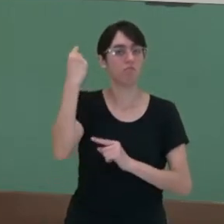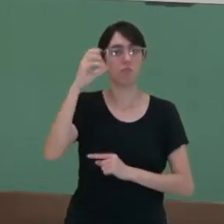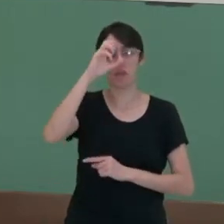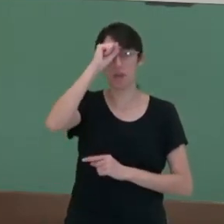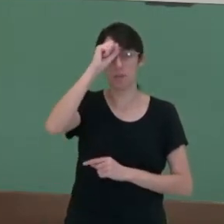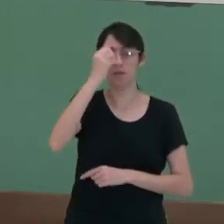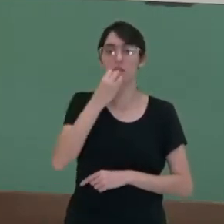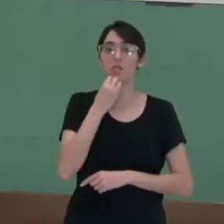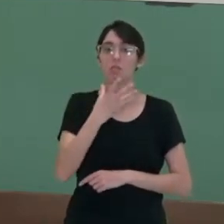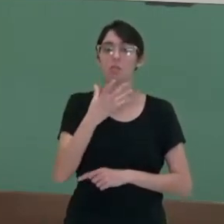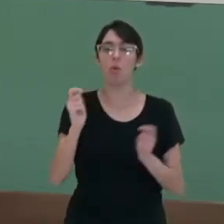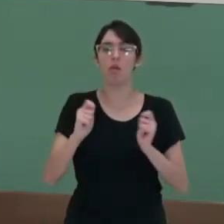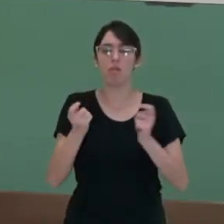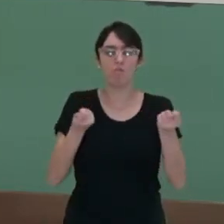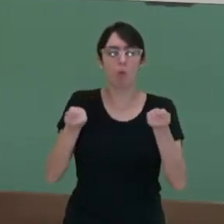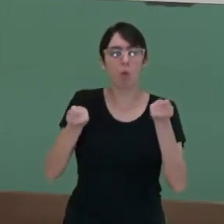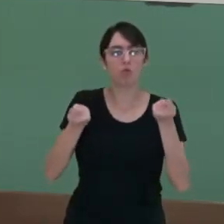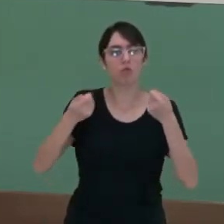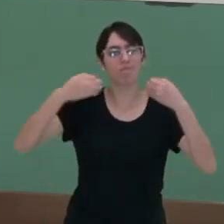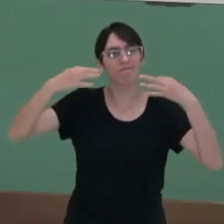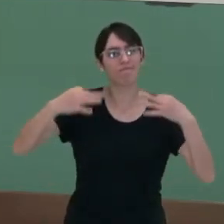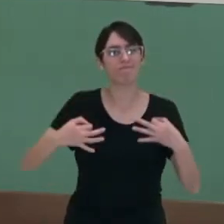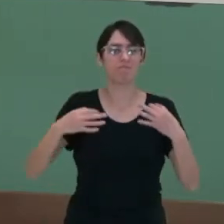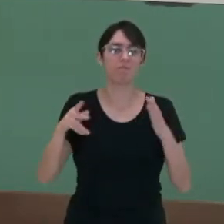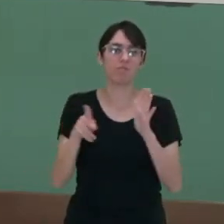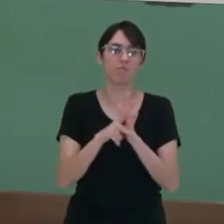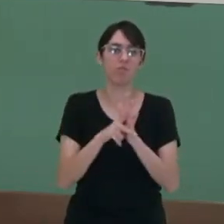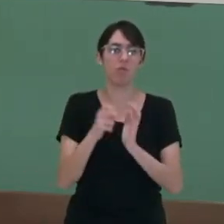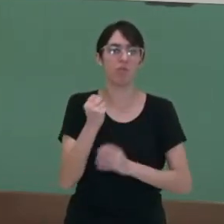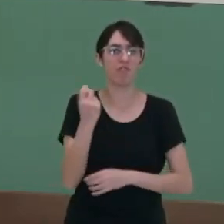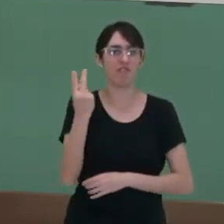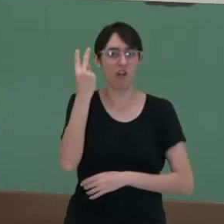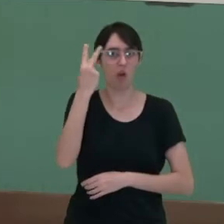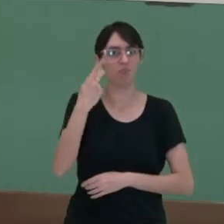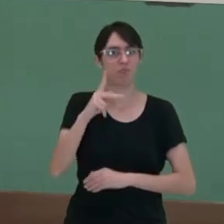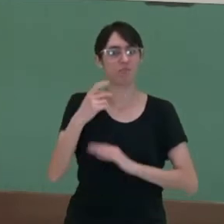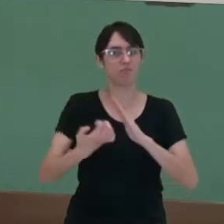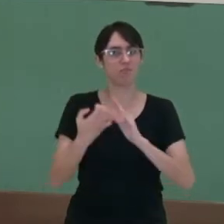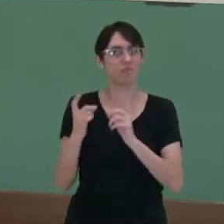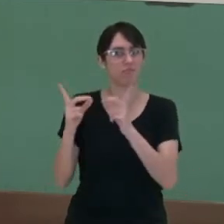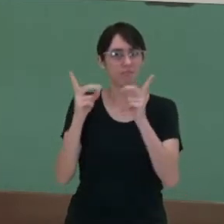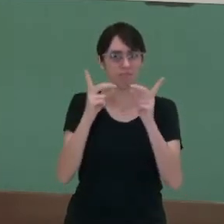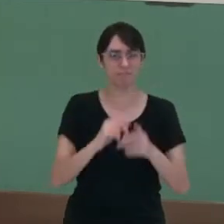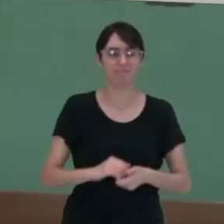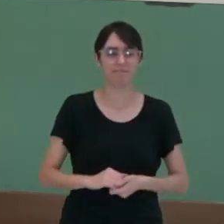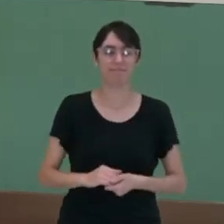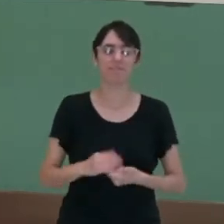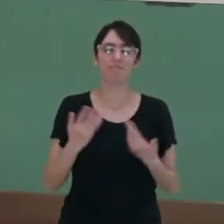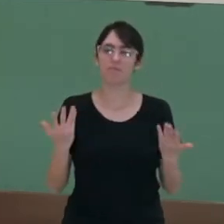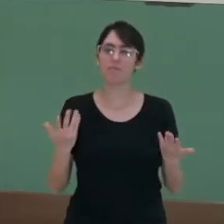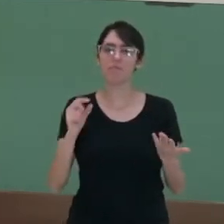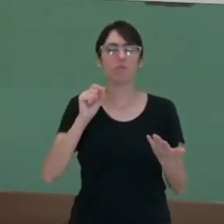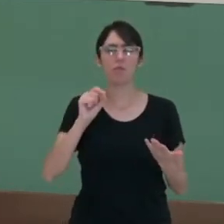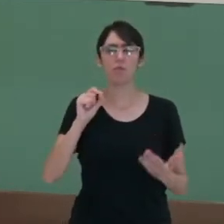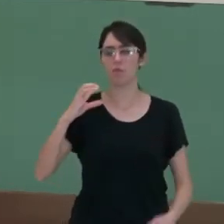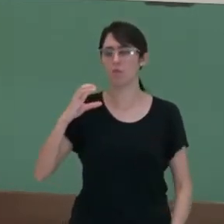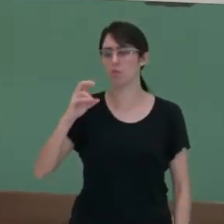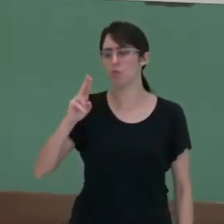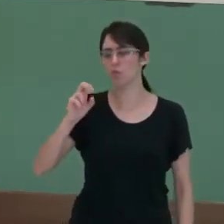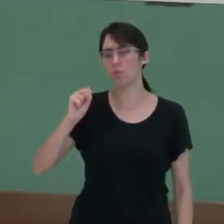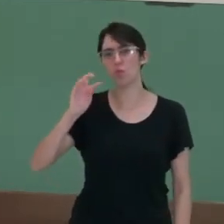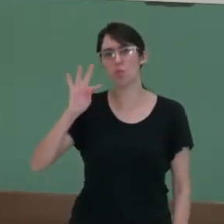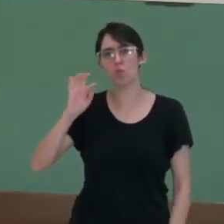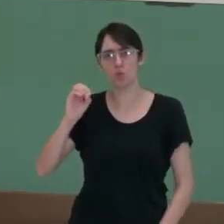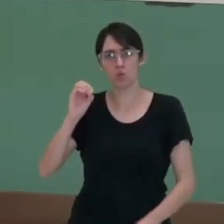mais eficiente exatamente do nosso empreendimento. Então a gente vai compreender o que é a função custo, como que a gente